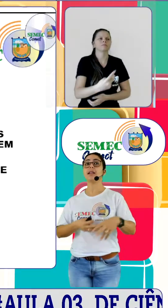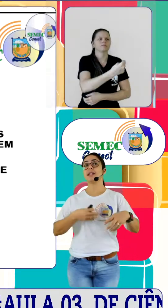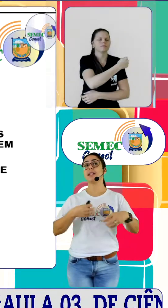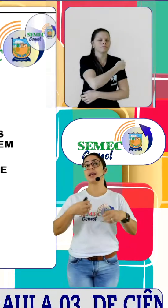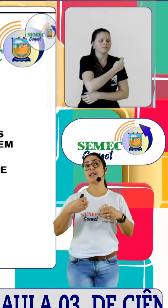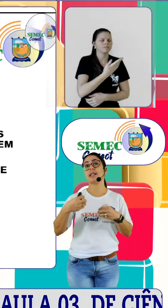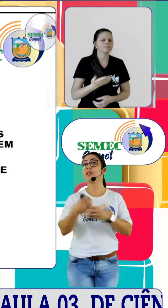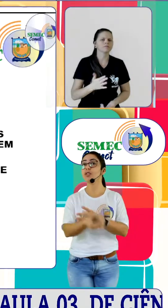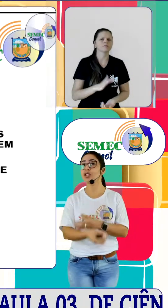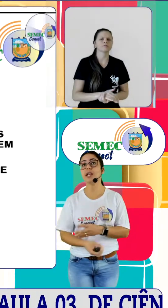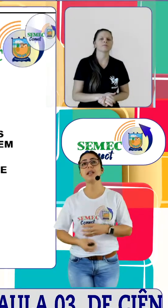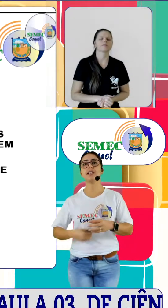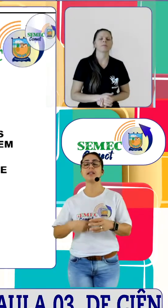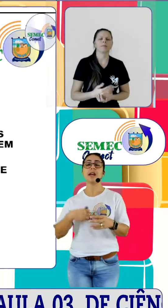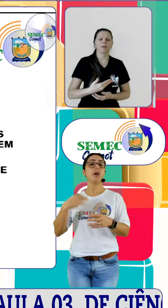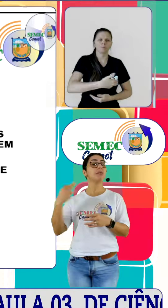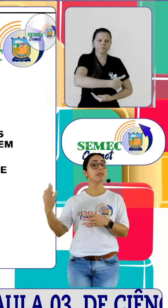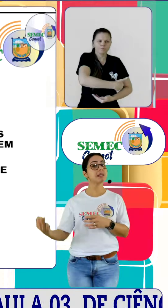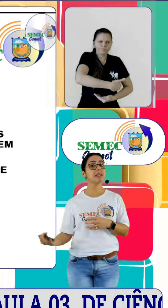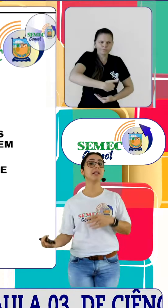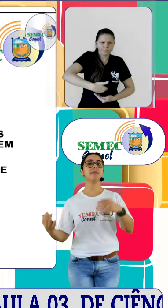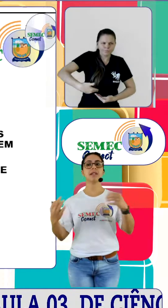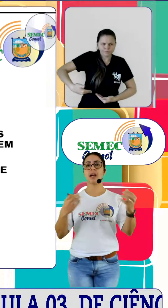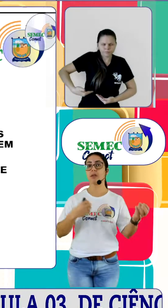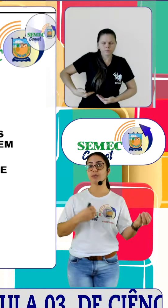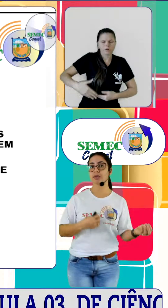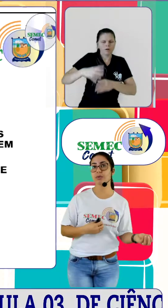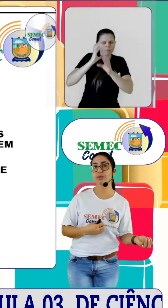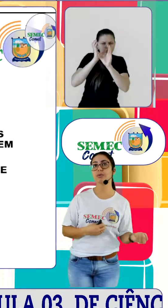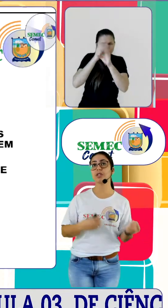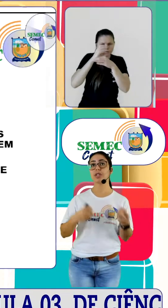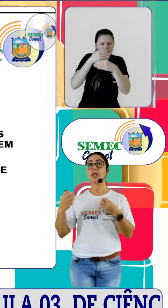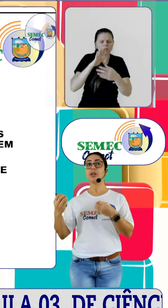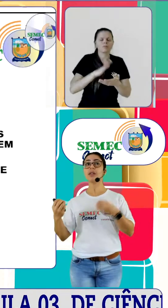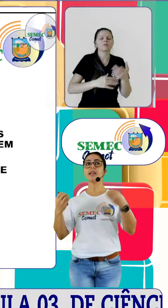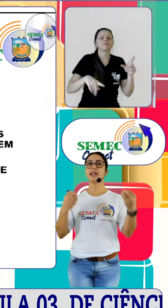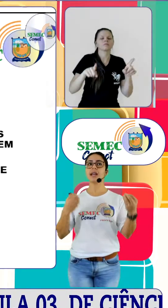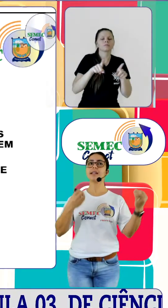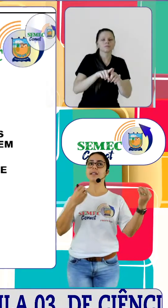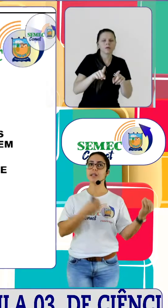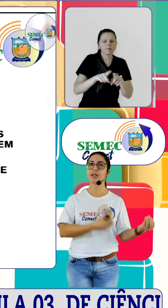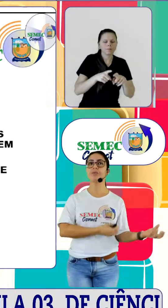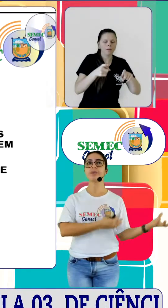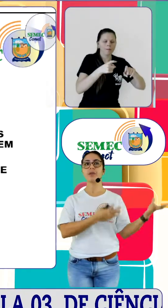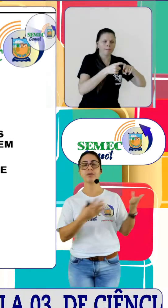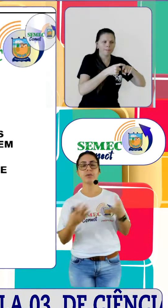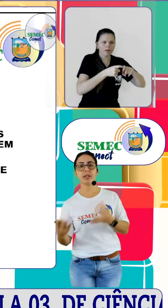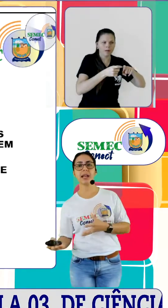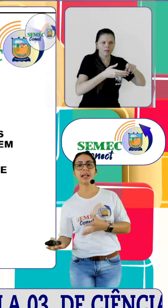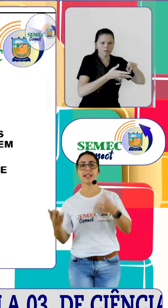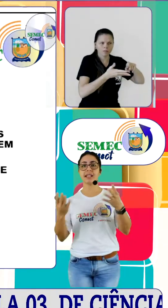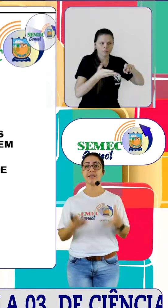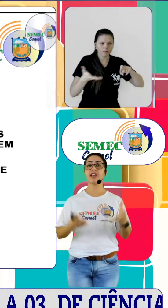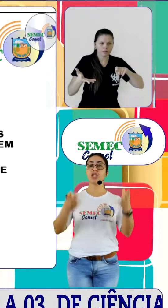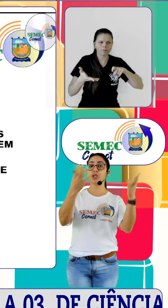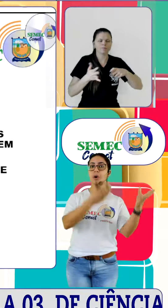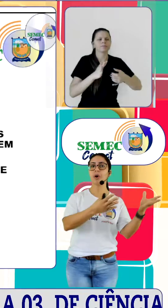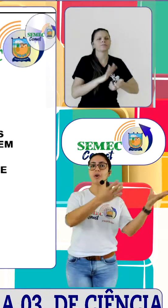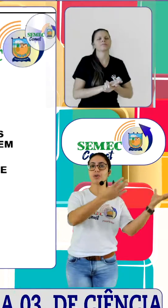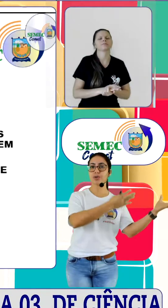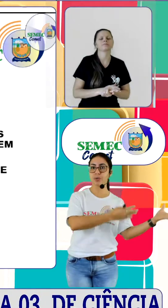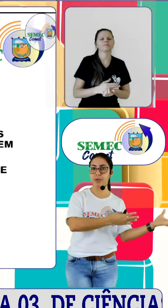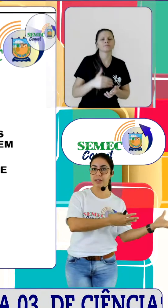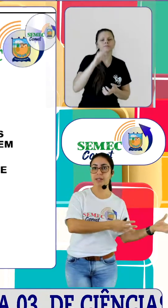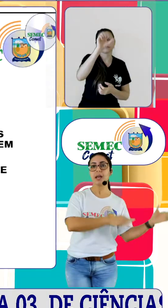Então, essas cirurgias, alguns exames, algumas consultas, todas elas são consolidadas através